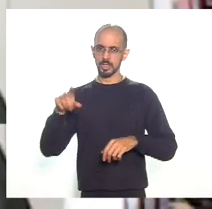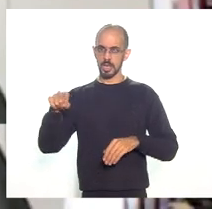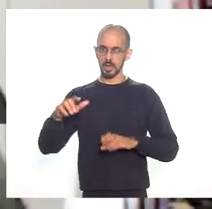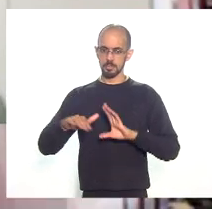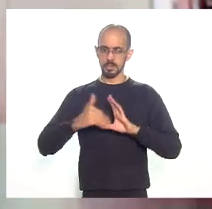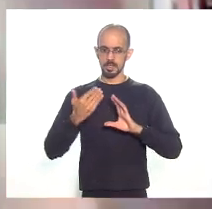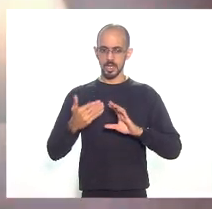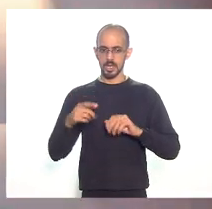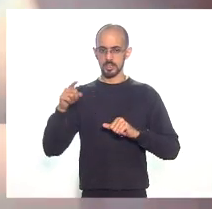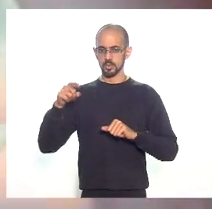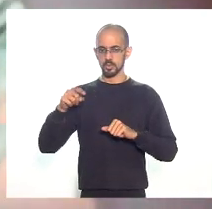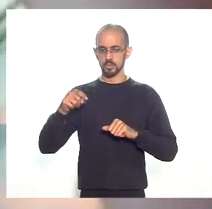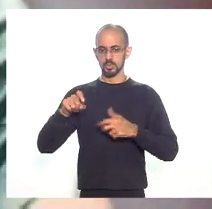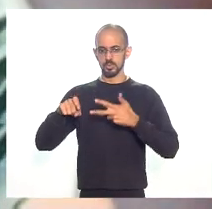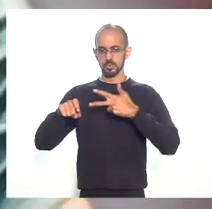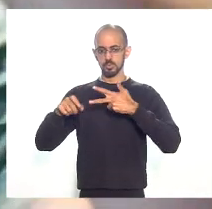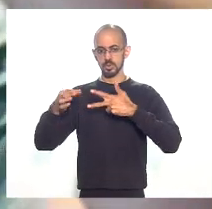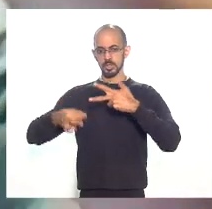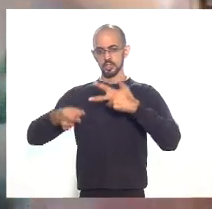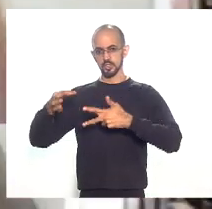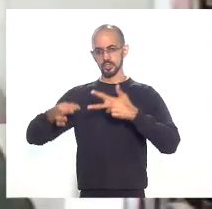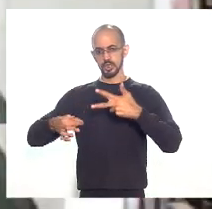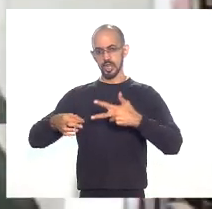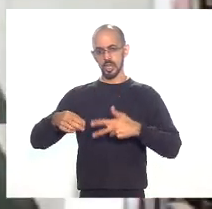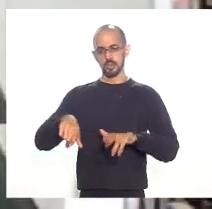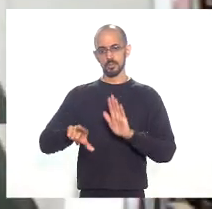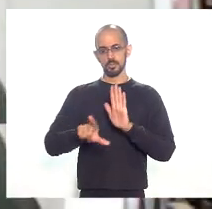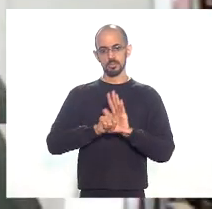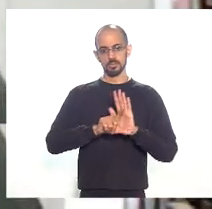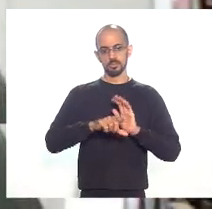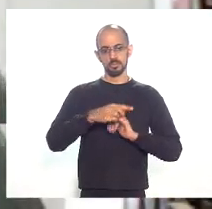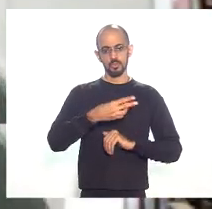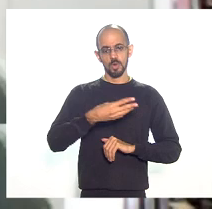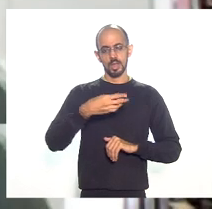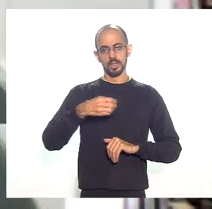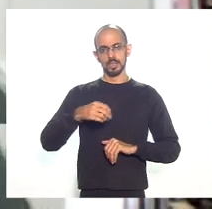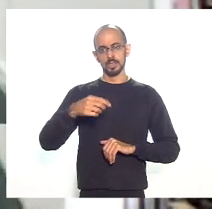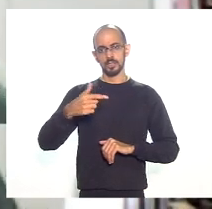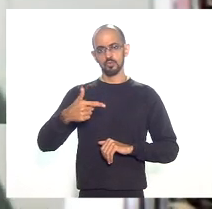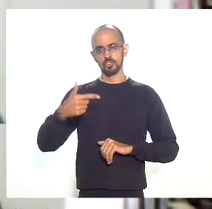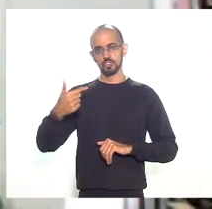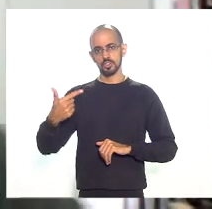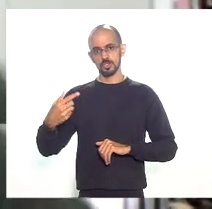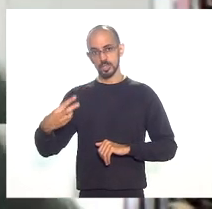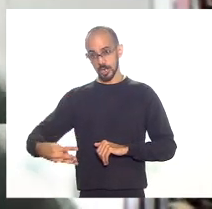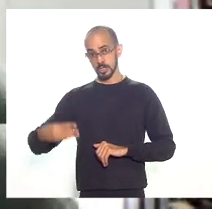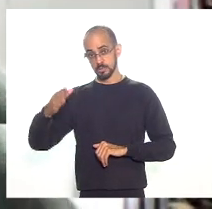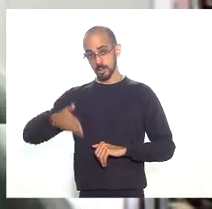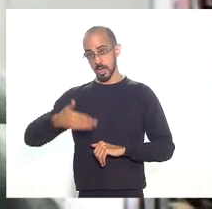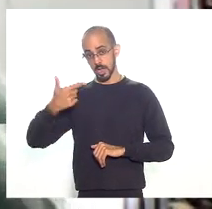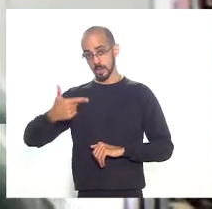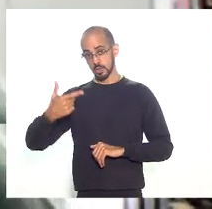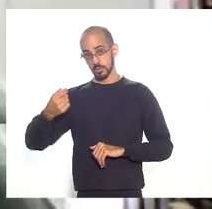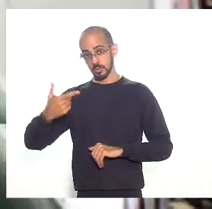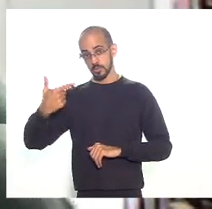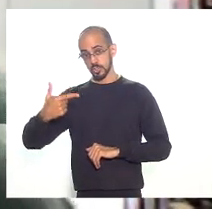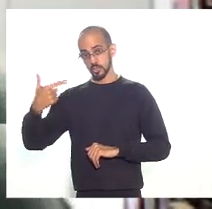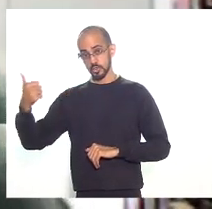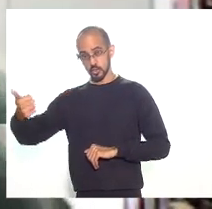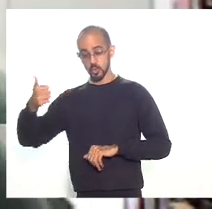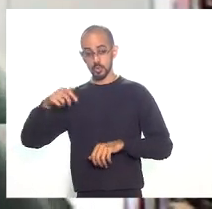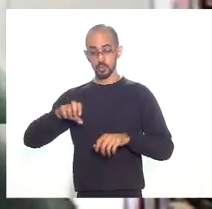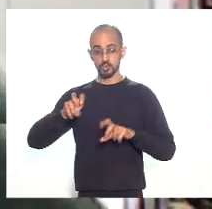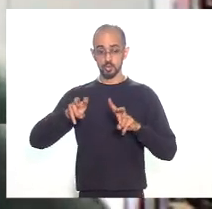de mensagem do Poder Judiciário, projeto de lei número 4023-2021, dispõe sobre as custas judiciais e a taxa